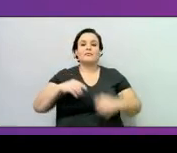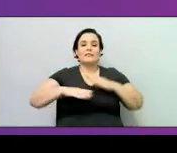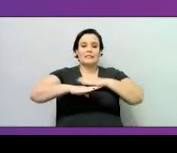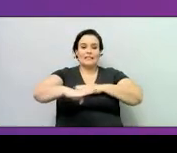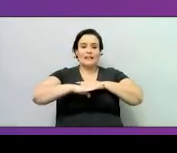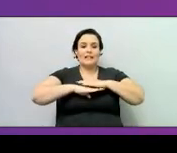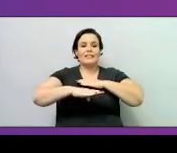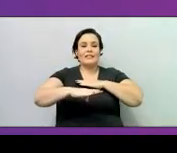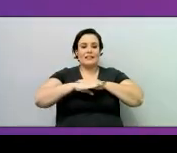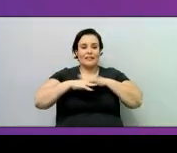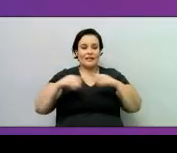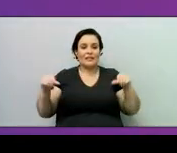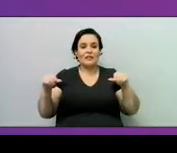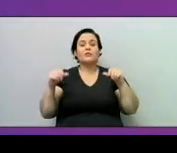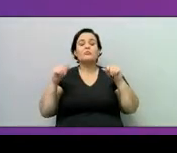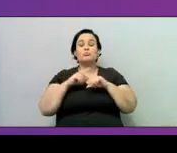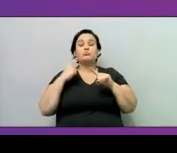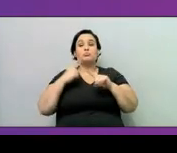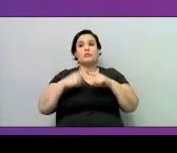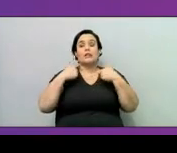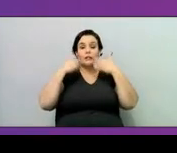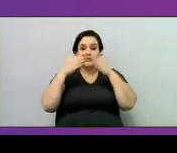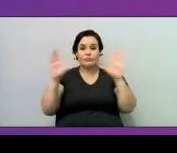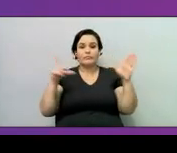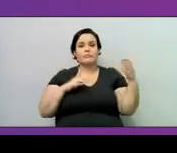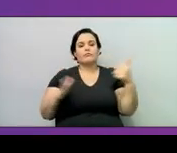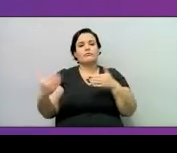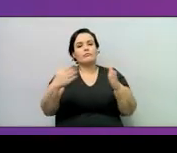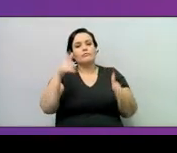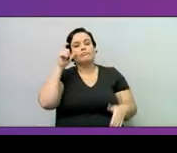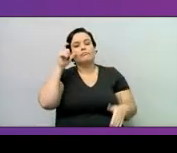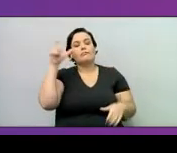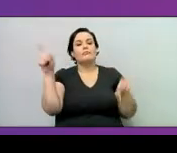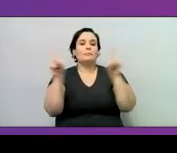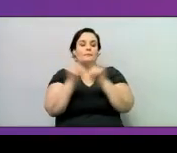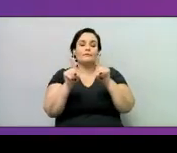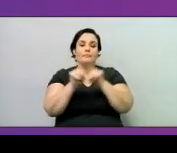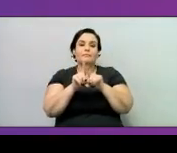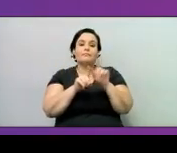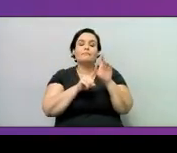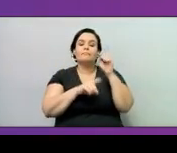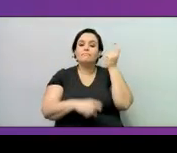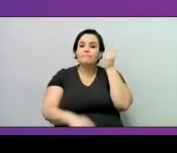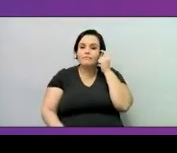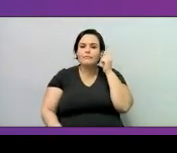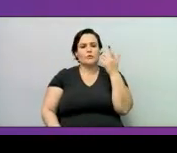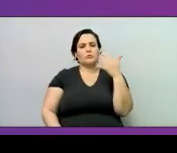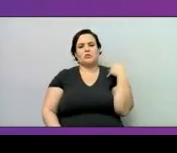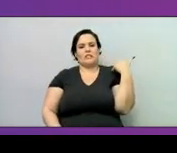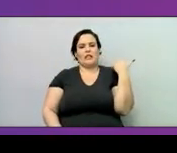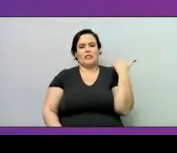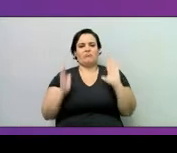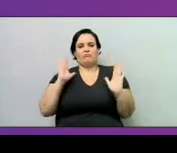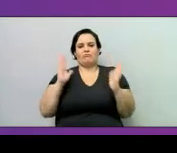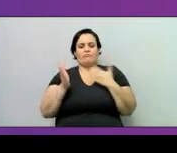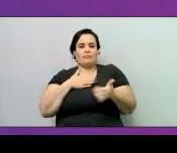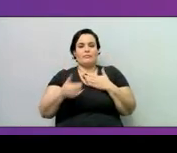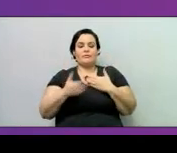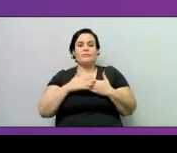gente aí porque aí abre também um caminho muito interessante para lidar com isso não importa a faixa etária você trabalha no nível da